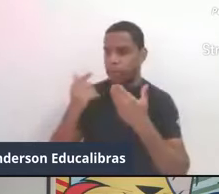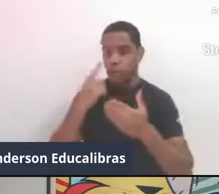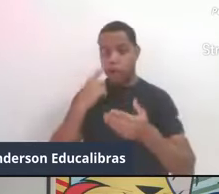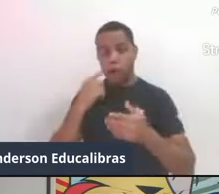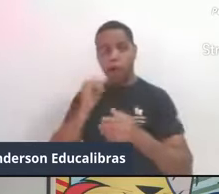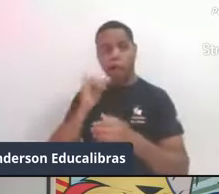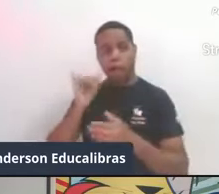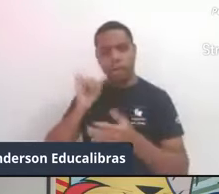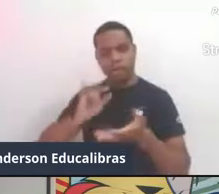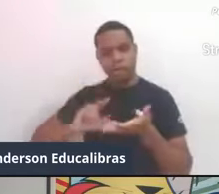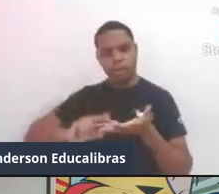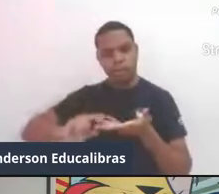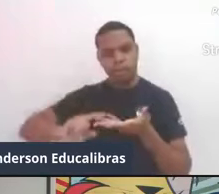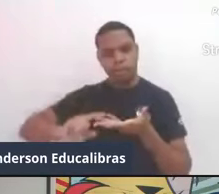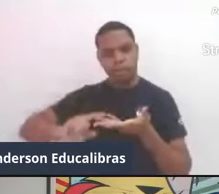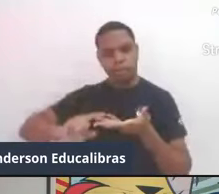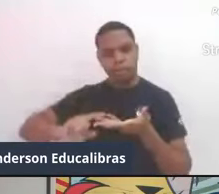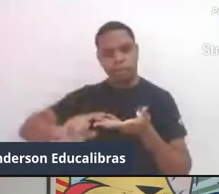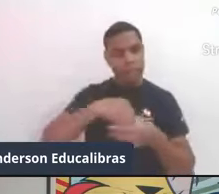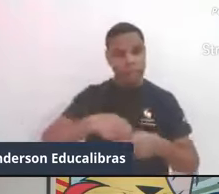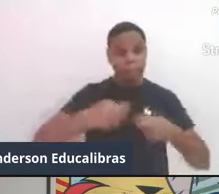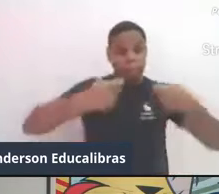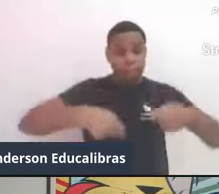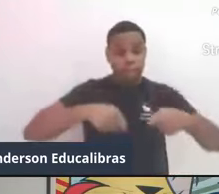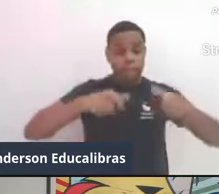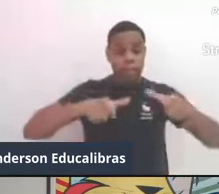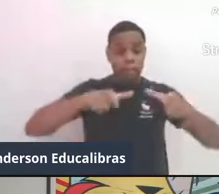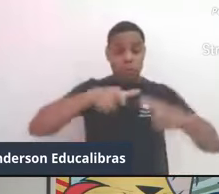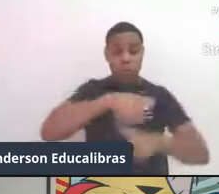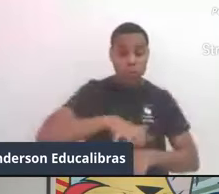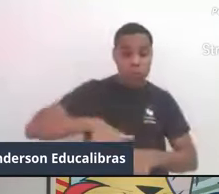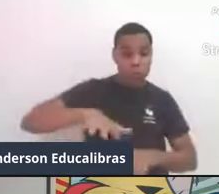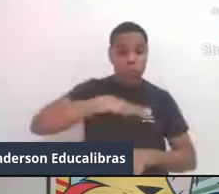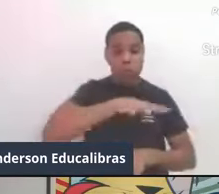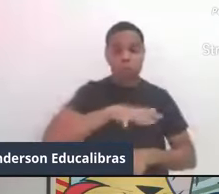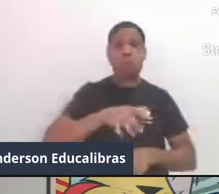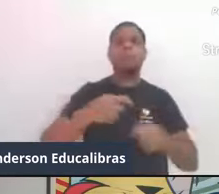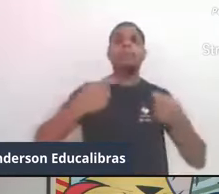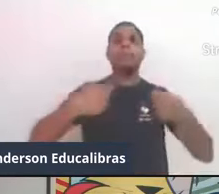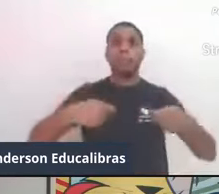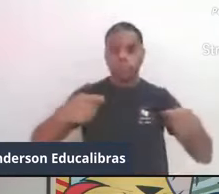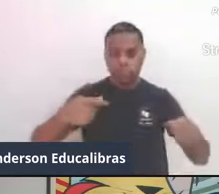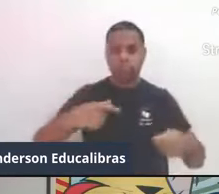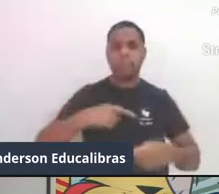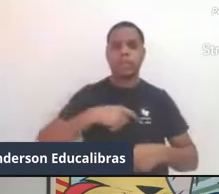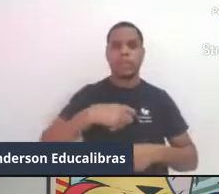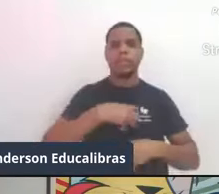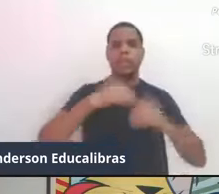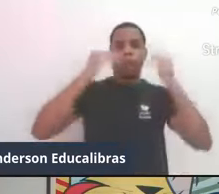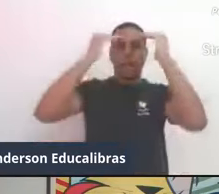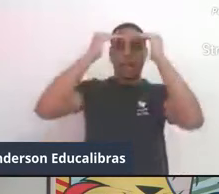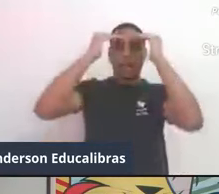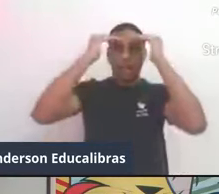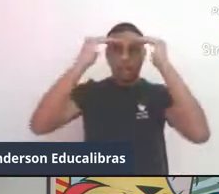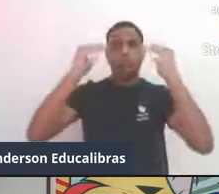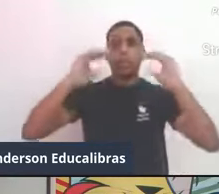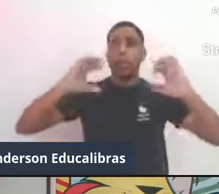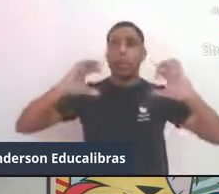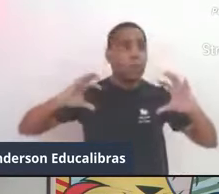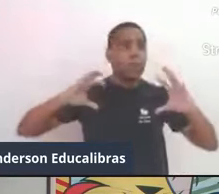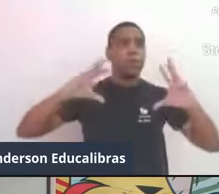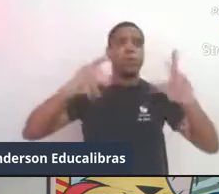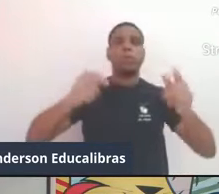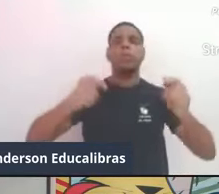ter o espaço com essa atitude respeitosa com relação a todos. O